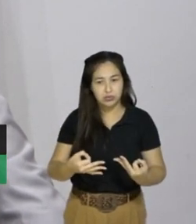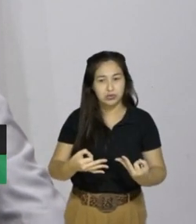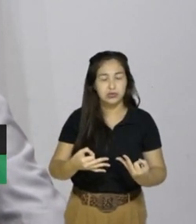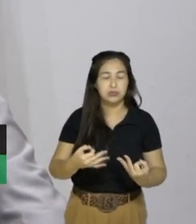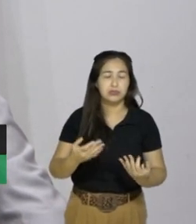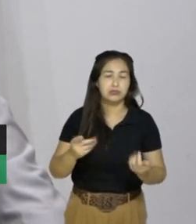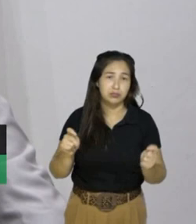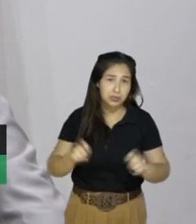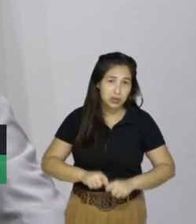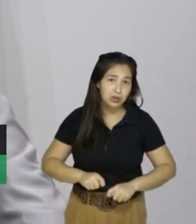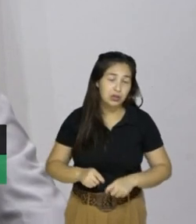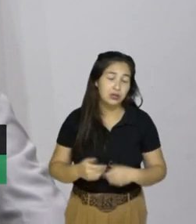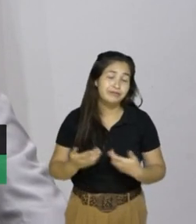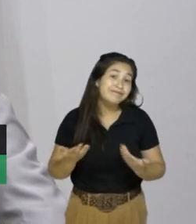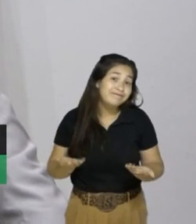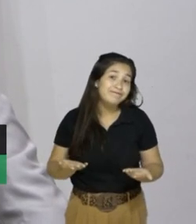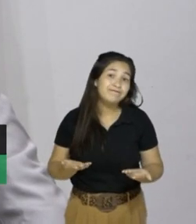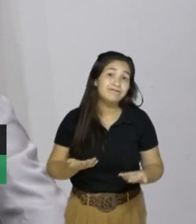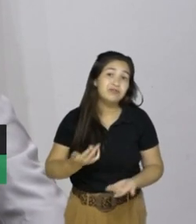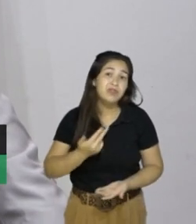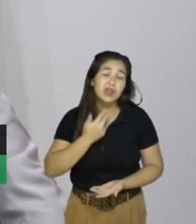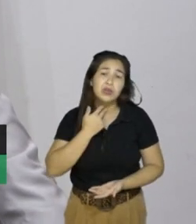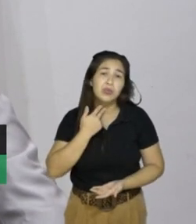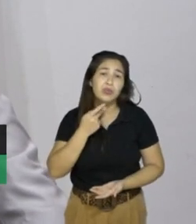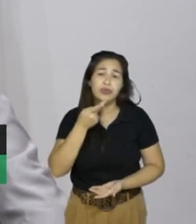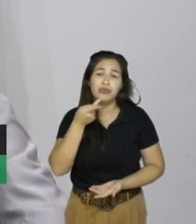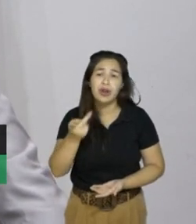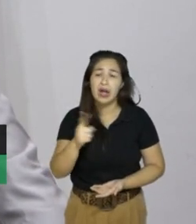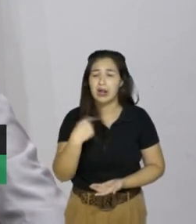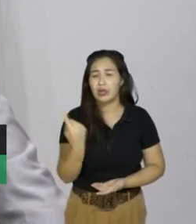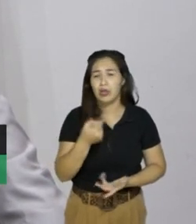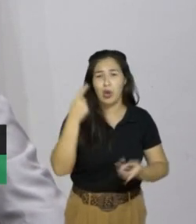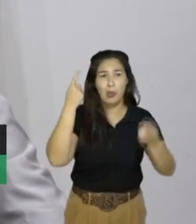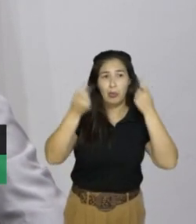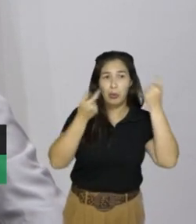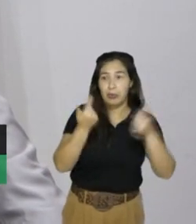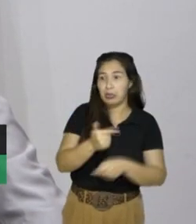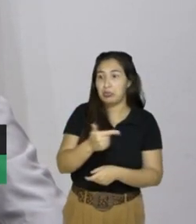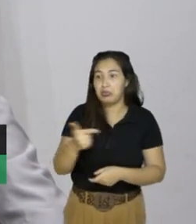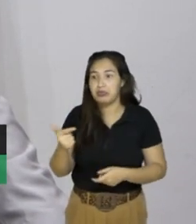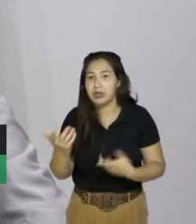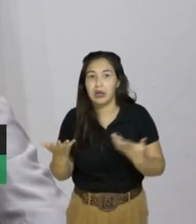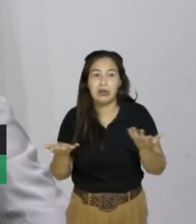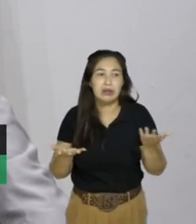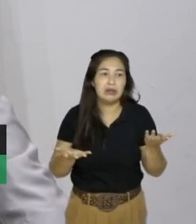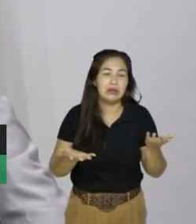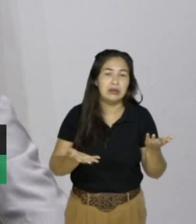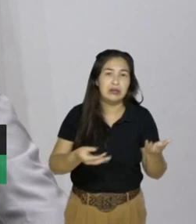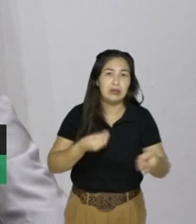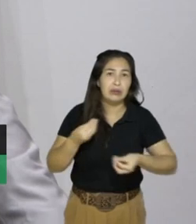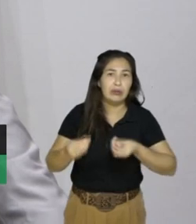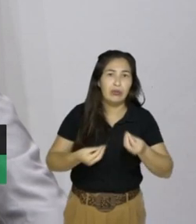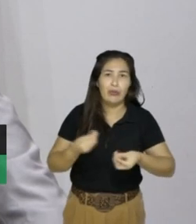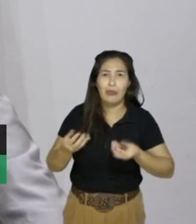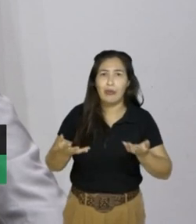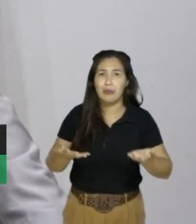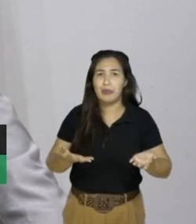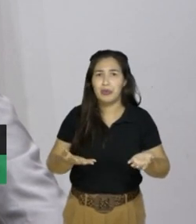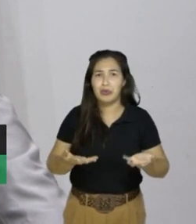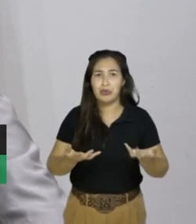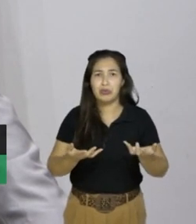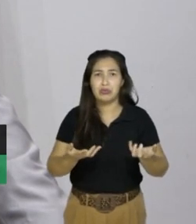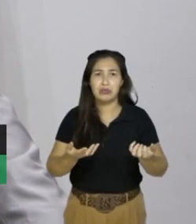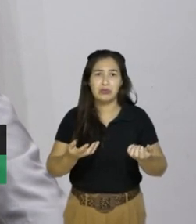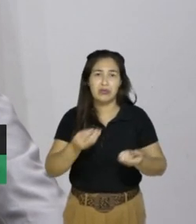então não adianta dizer que nós estamos preocupado com aquele menos possibilidade a